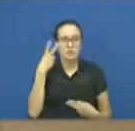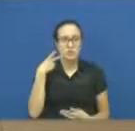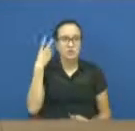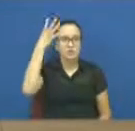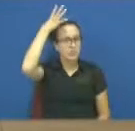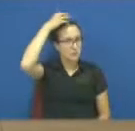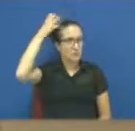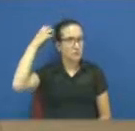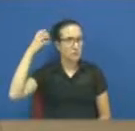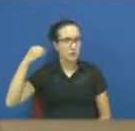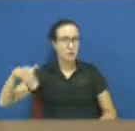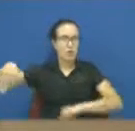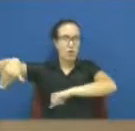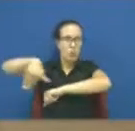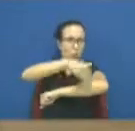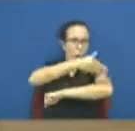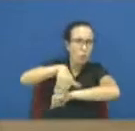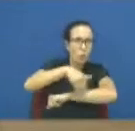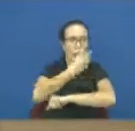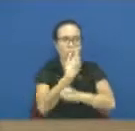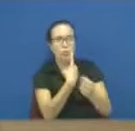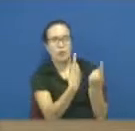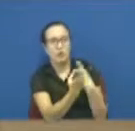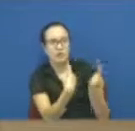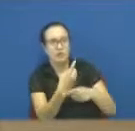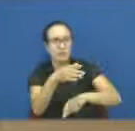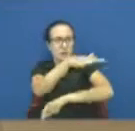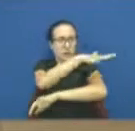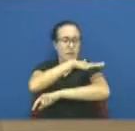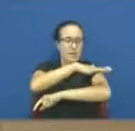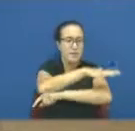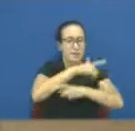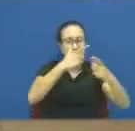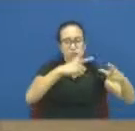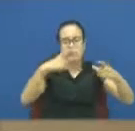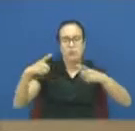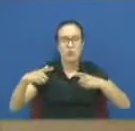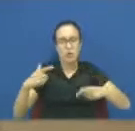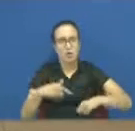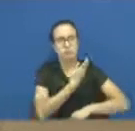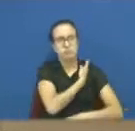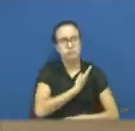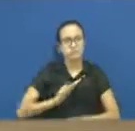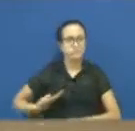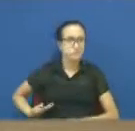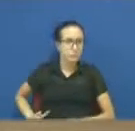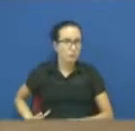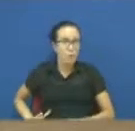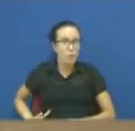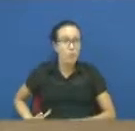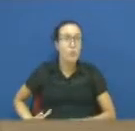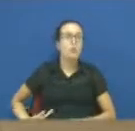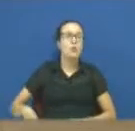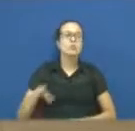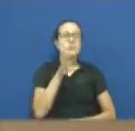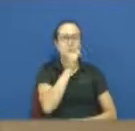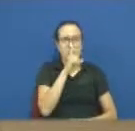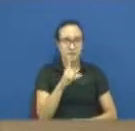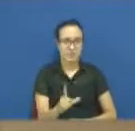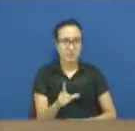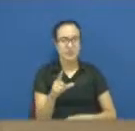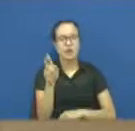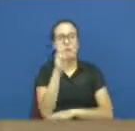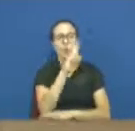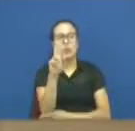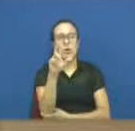vereadora Lubogo, que perpetua o nome do senhor Leovogildo Campos em uma das ruas, avenidas, praças ou logradouros